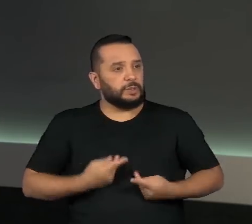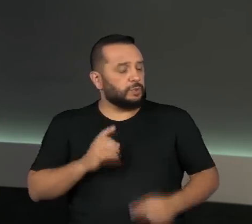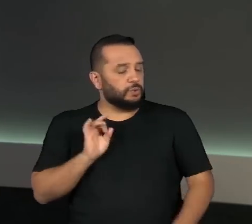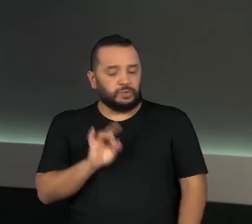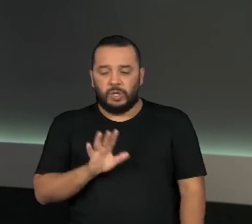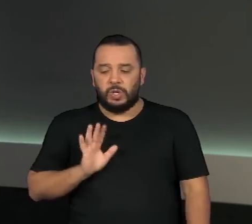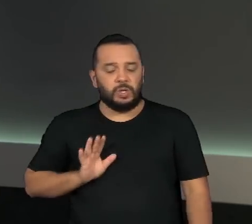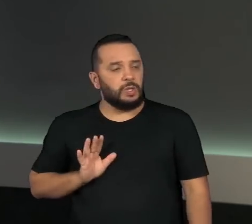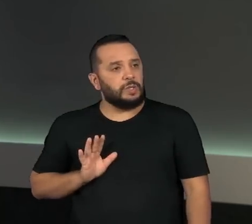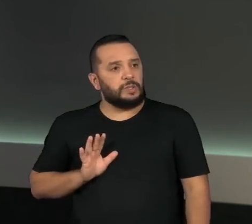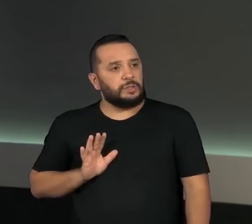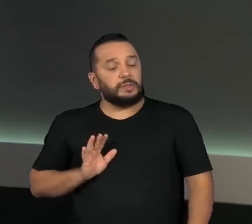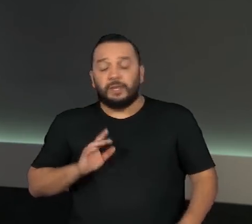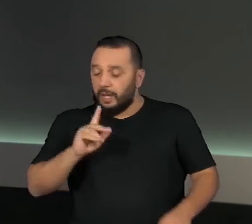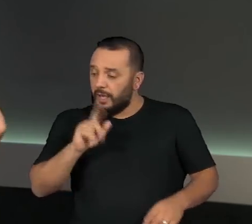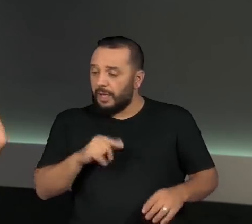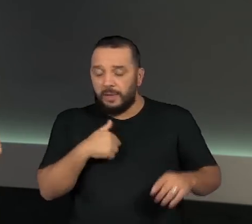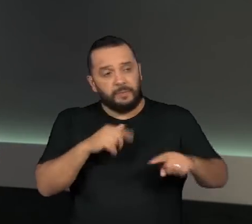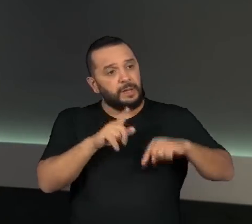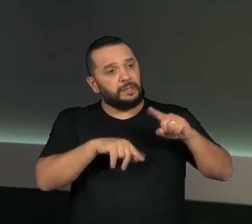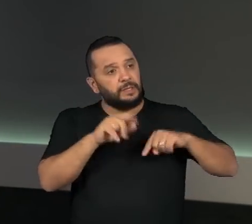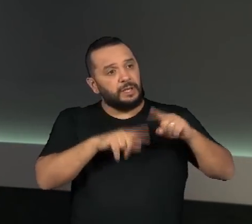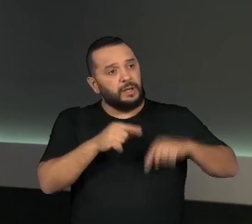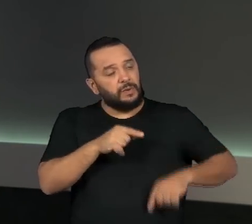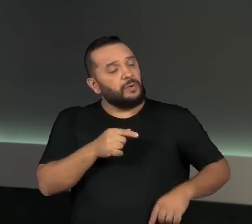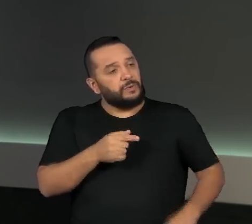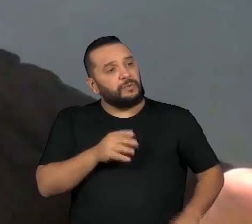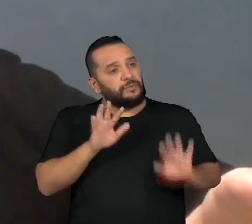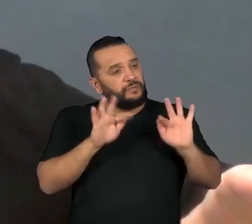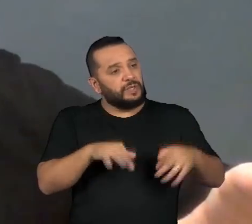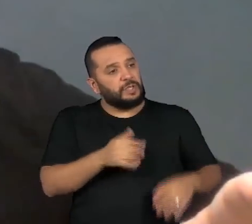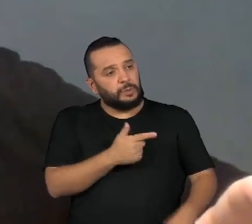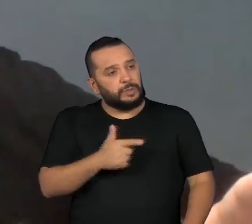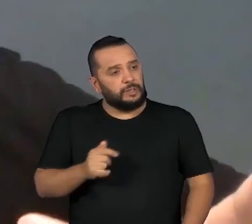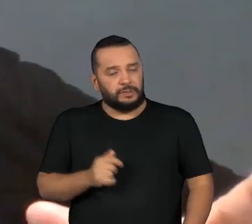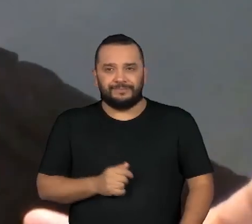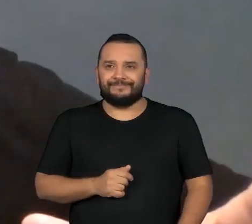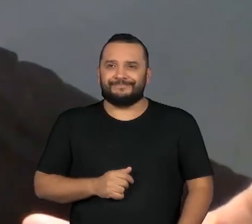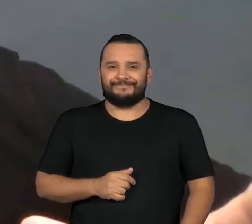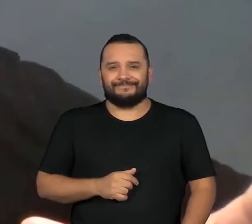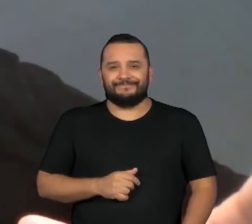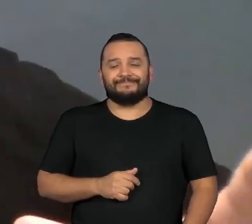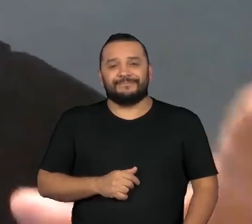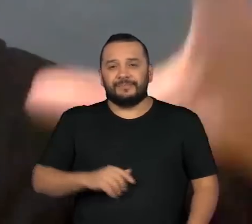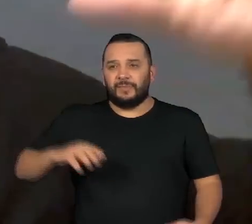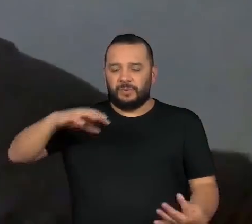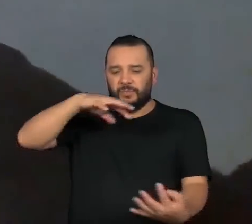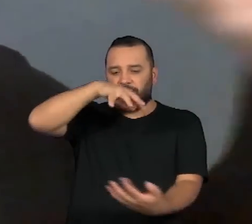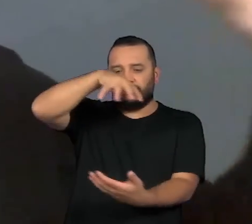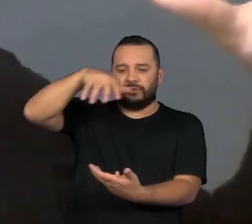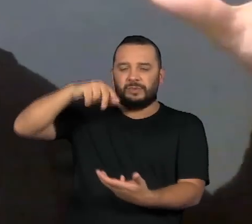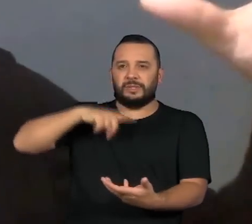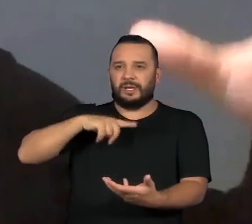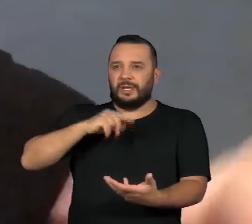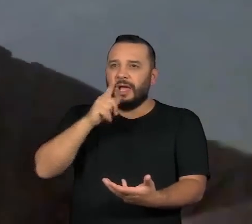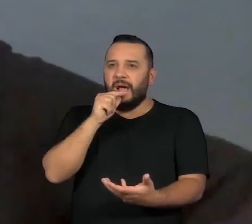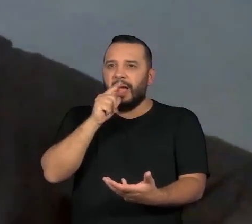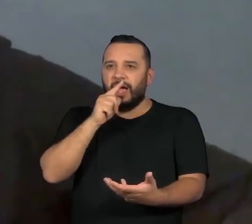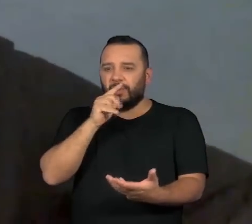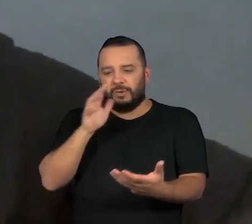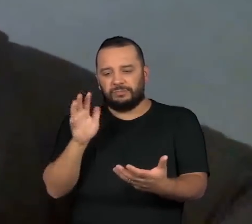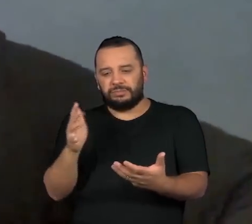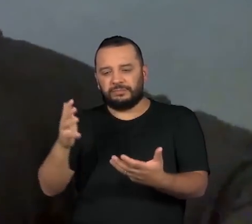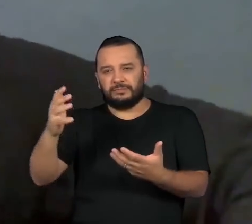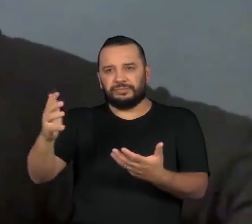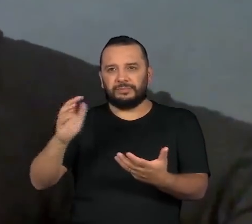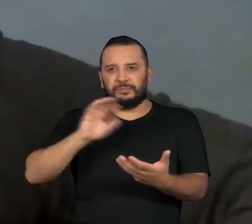e que como um recurso infinito. O oceano, ele parece que é a nossa grande fonte, mas